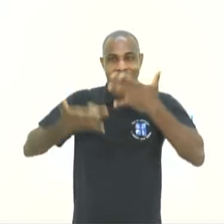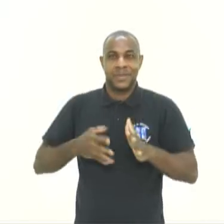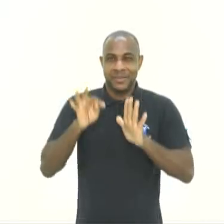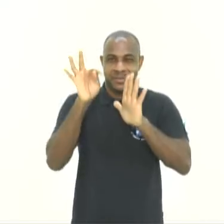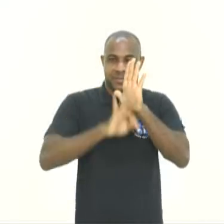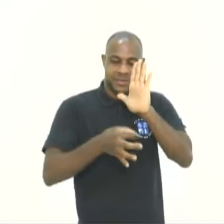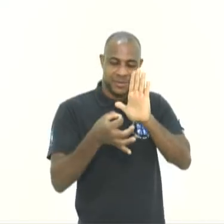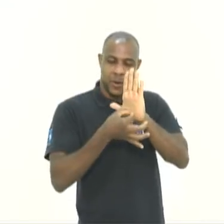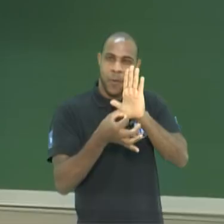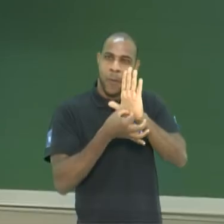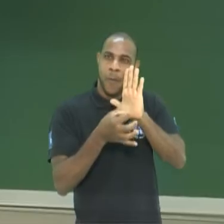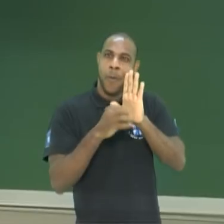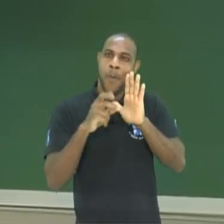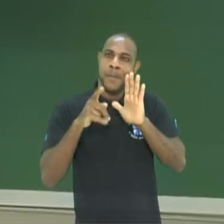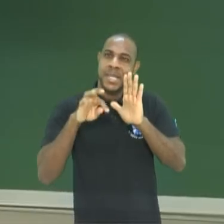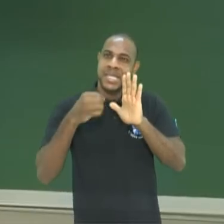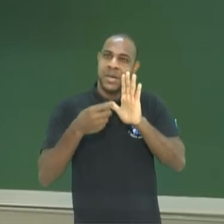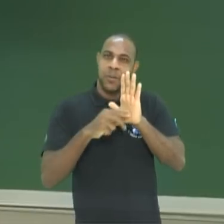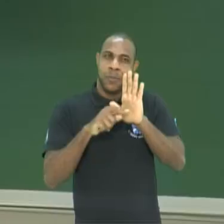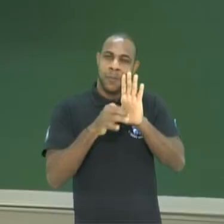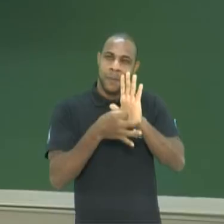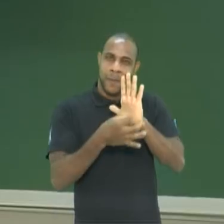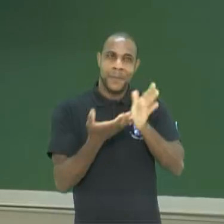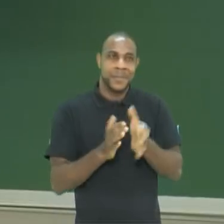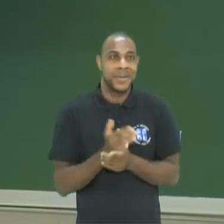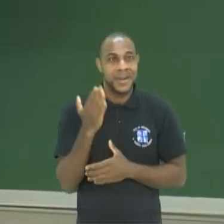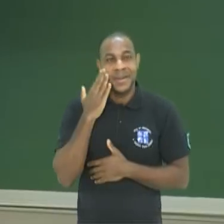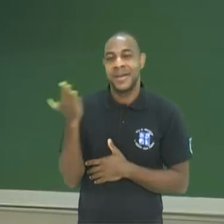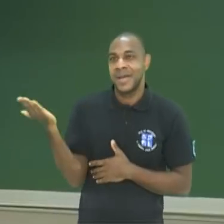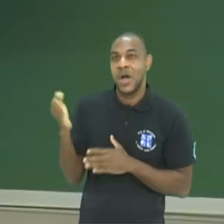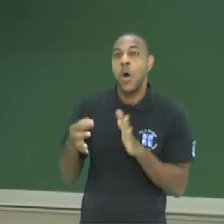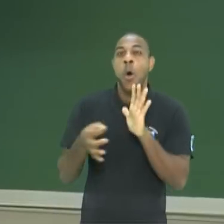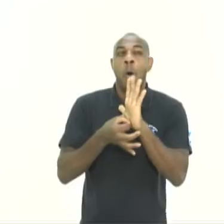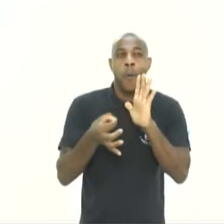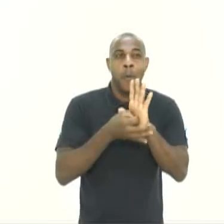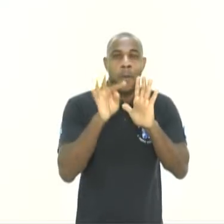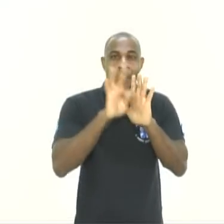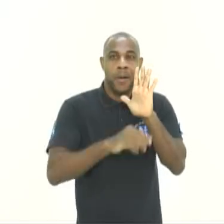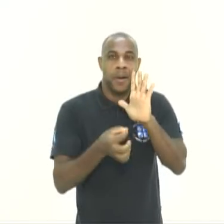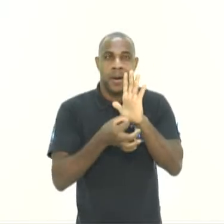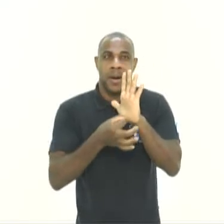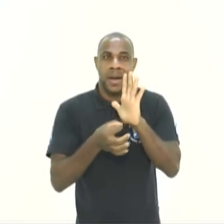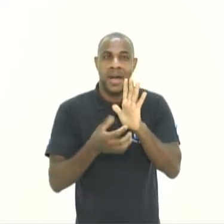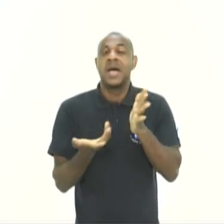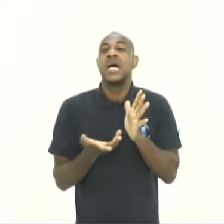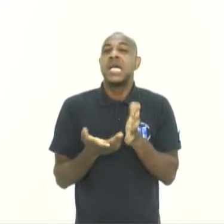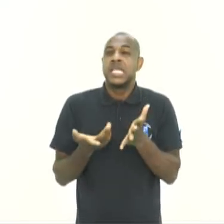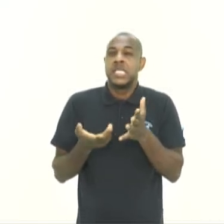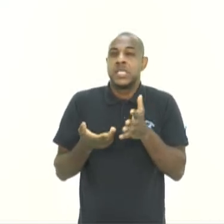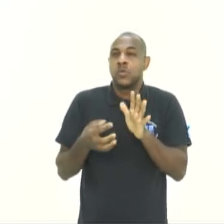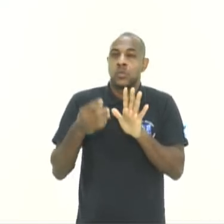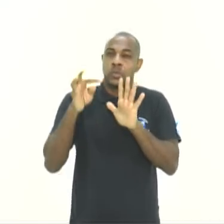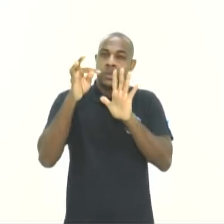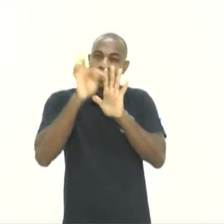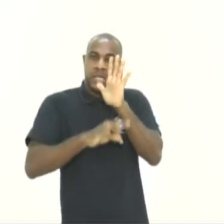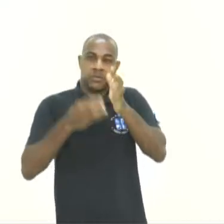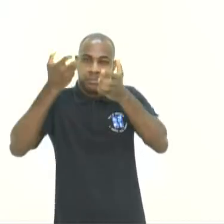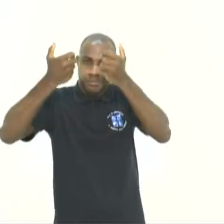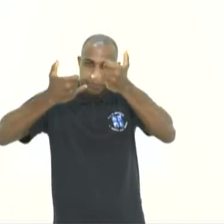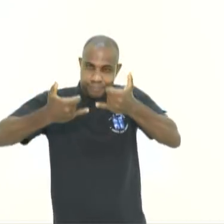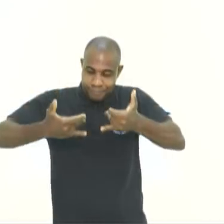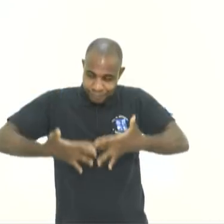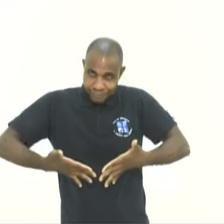opinião. Então, a pergunta vai ter relação com ele. O artigo de opinião e o texto dissertativo